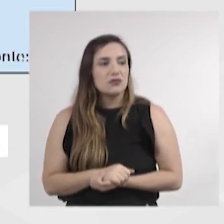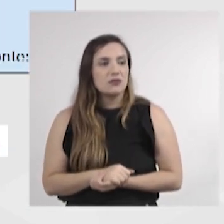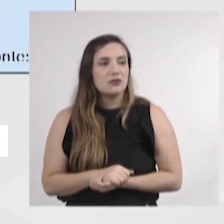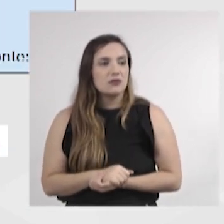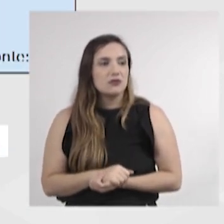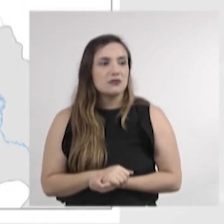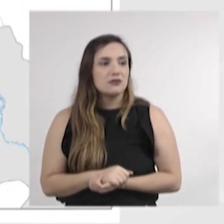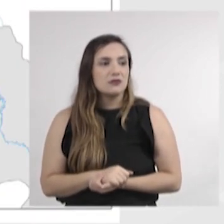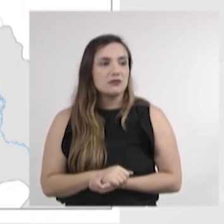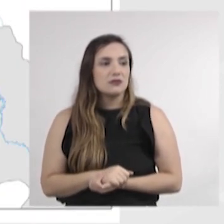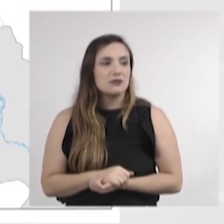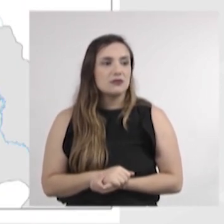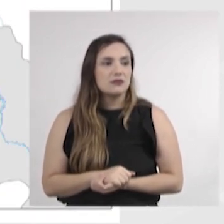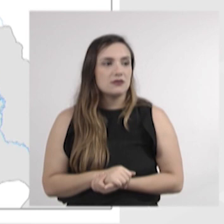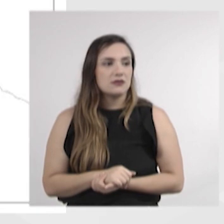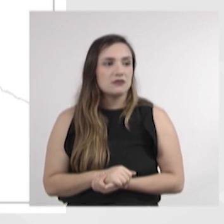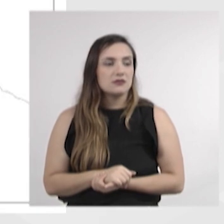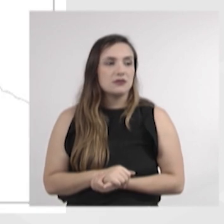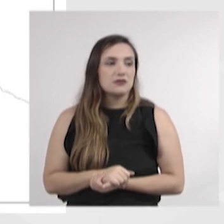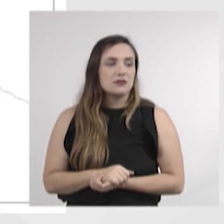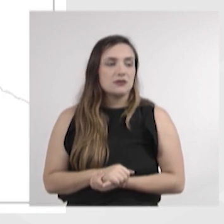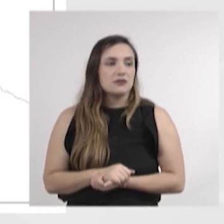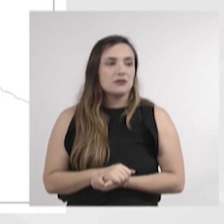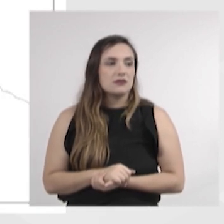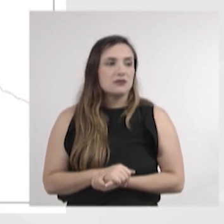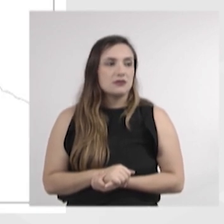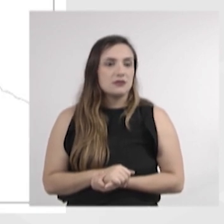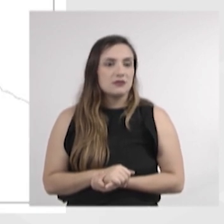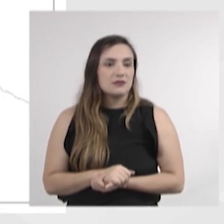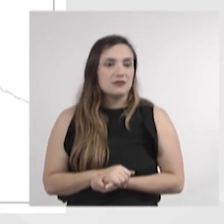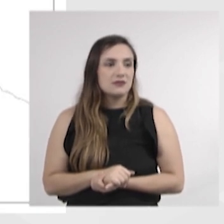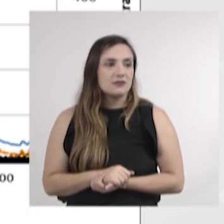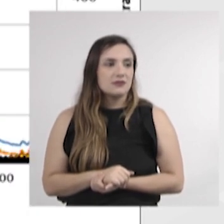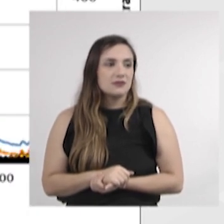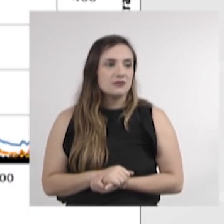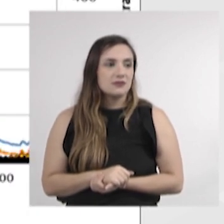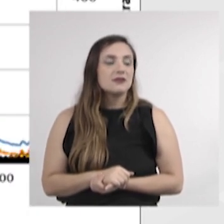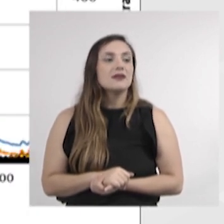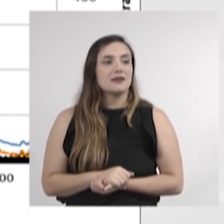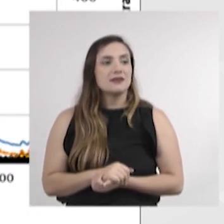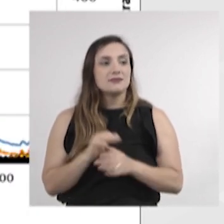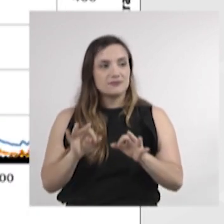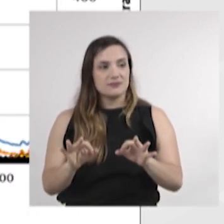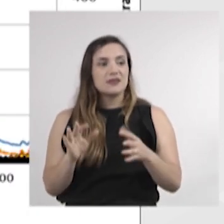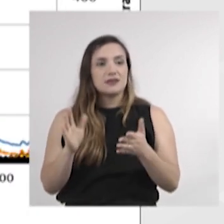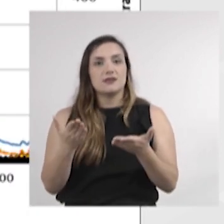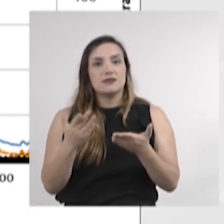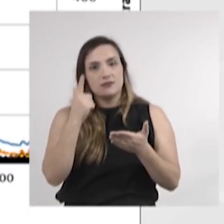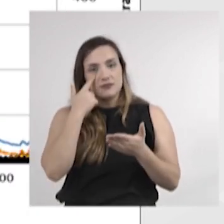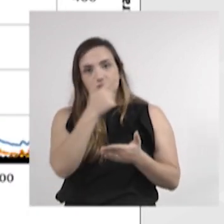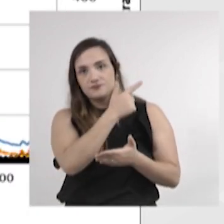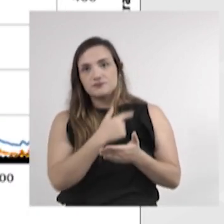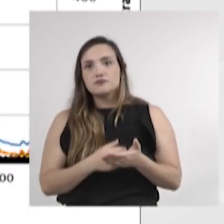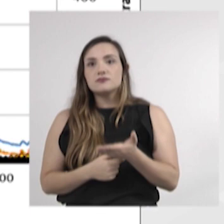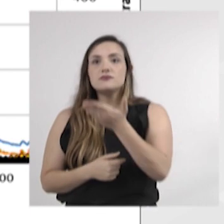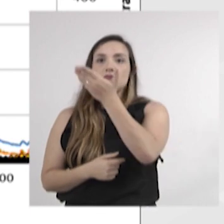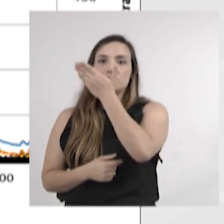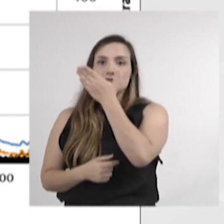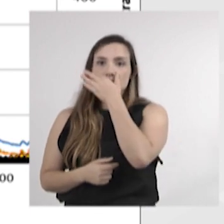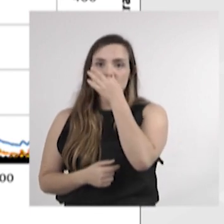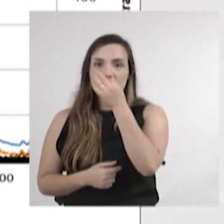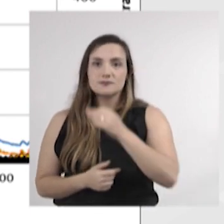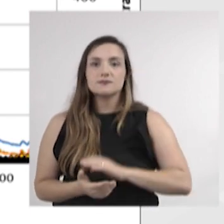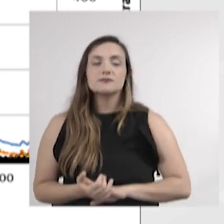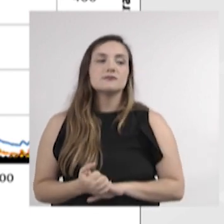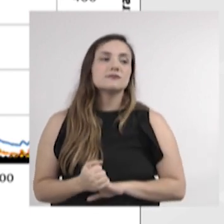Está voltando. Foi uma onda cheia. Passou. Aqui, ó. Aí, isso aí é só